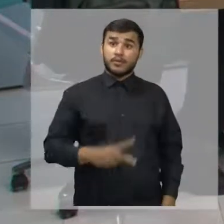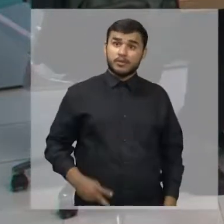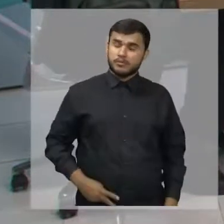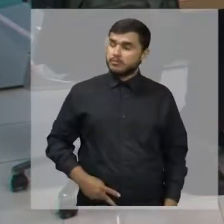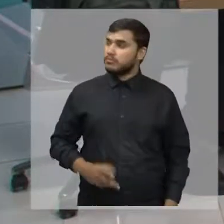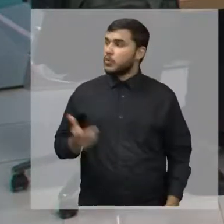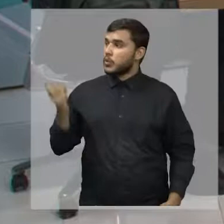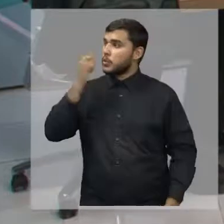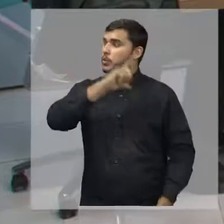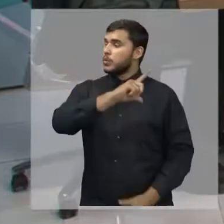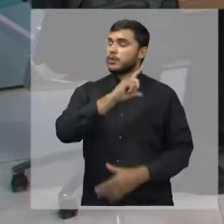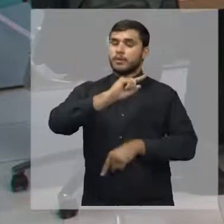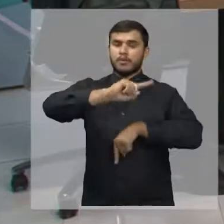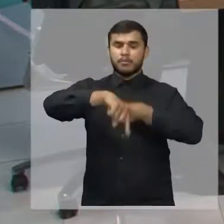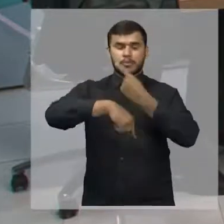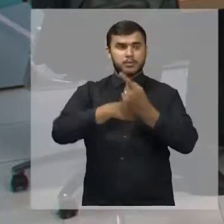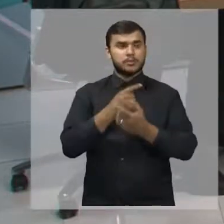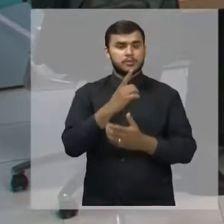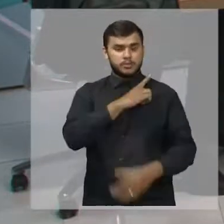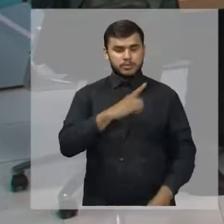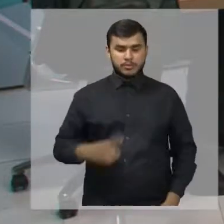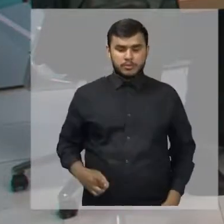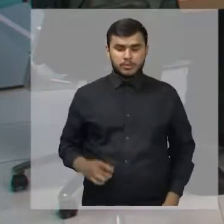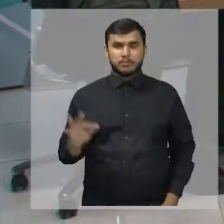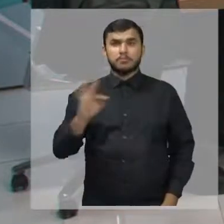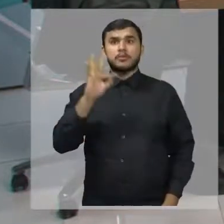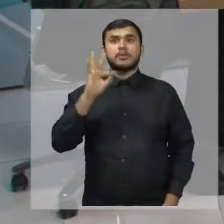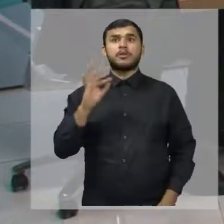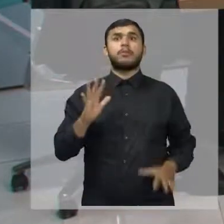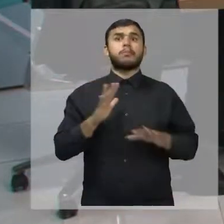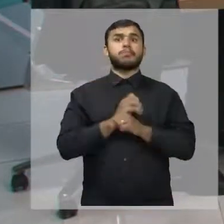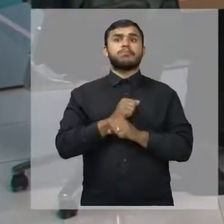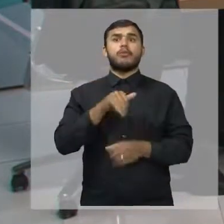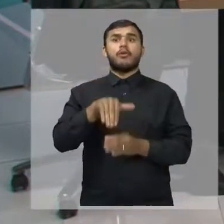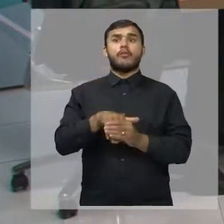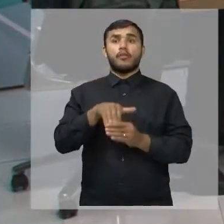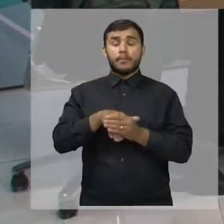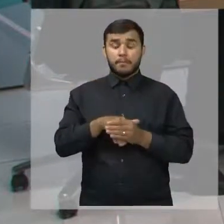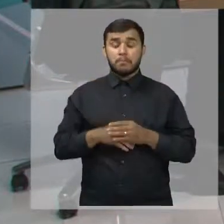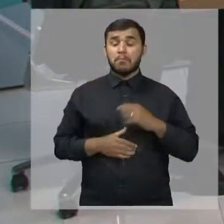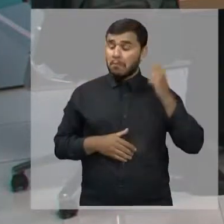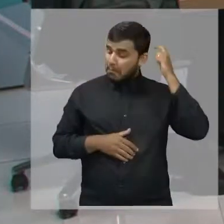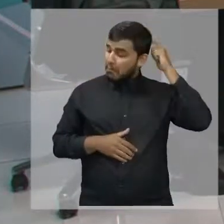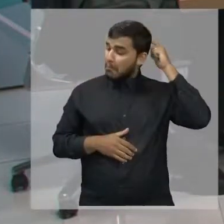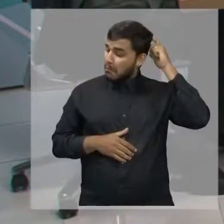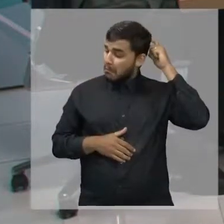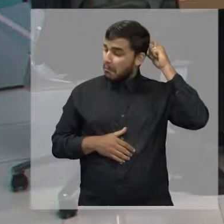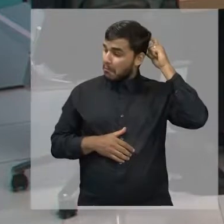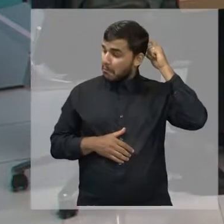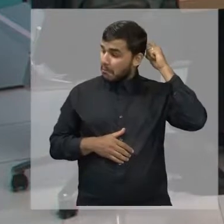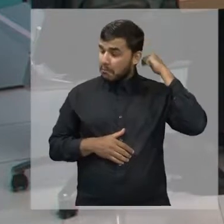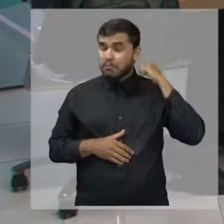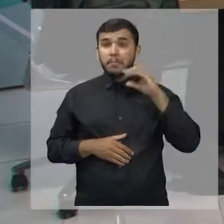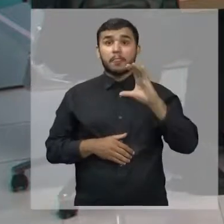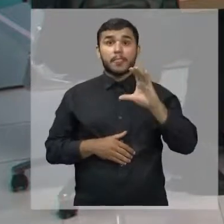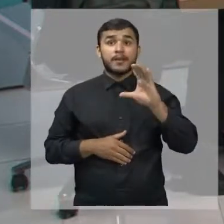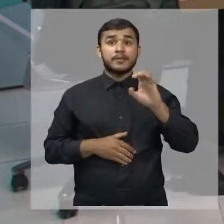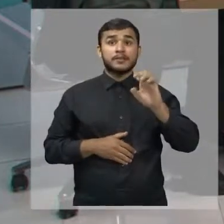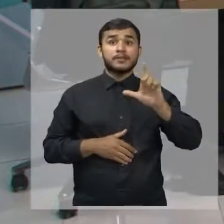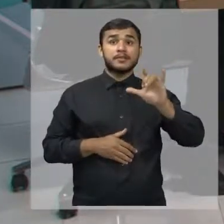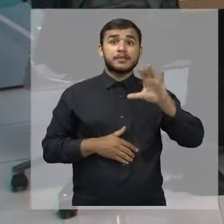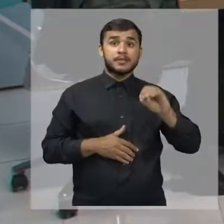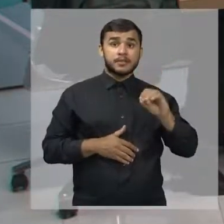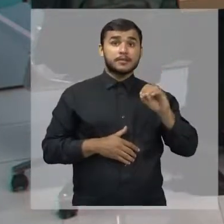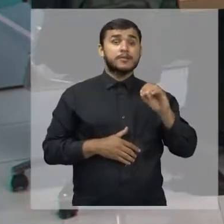vereador, 2 anos né? depois ele vai para federal. Para federal com votação estrondosa. Aquilo é um exemplo legal, bacana, de utilização de